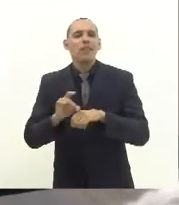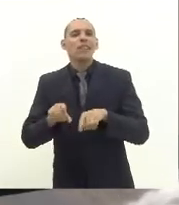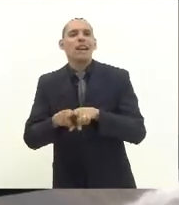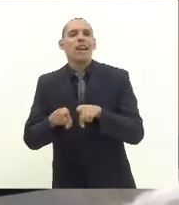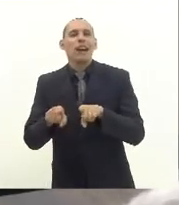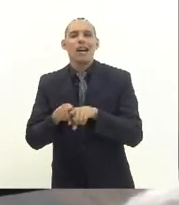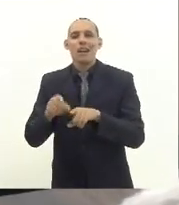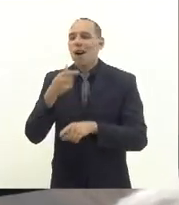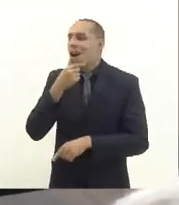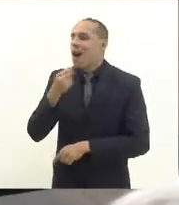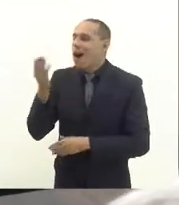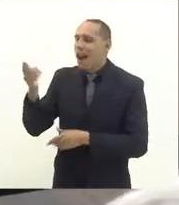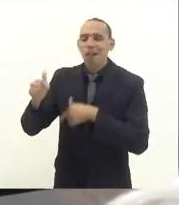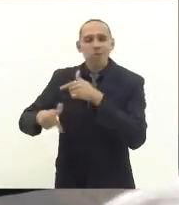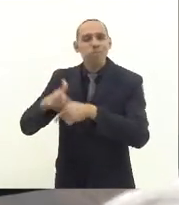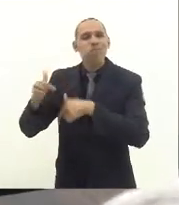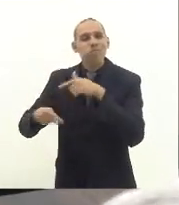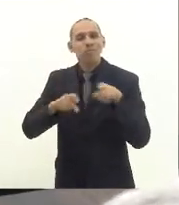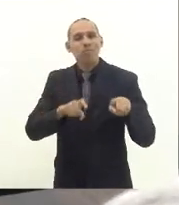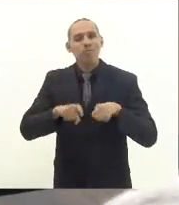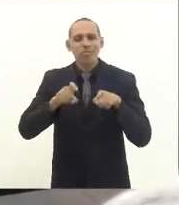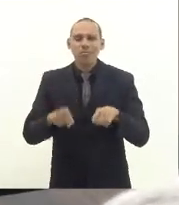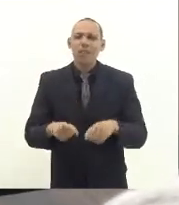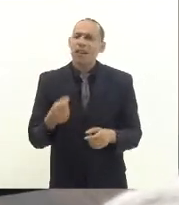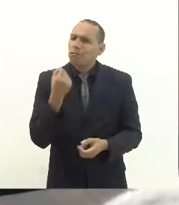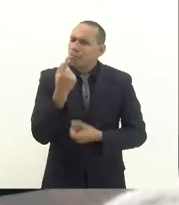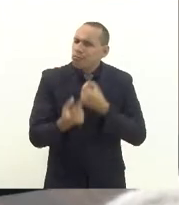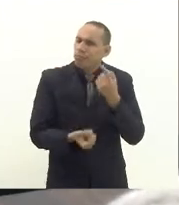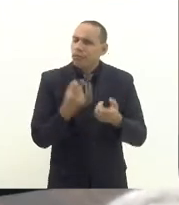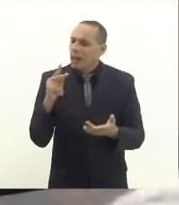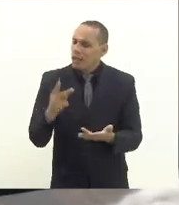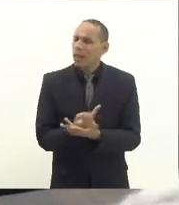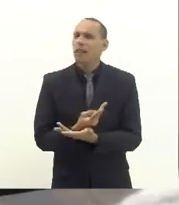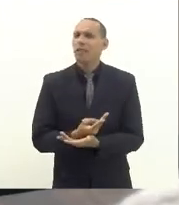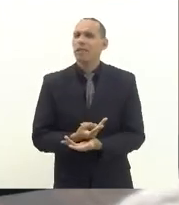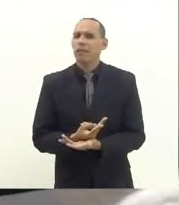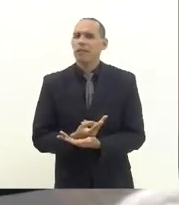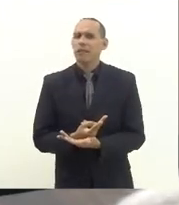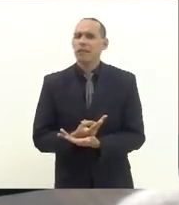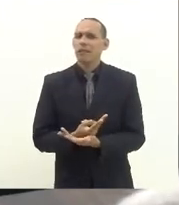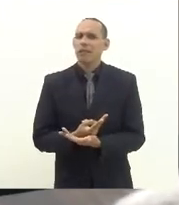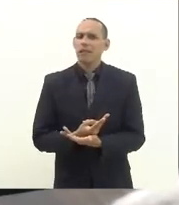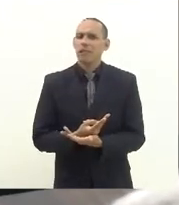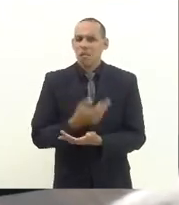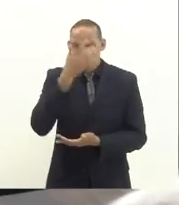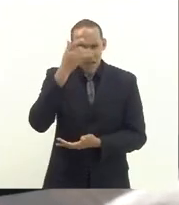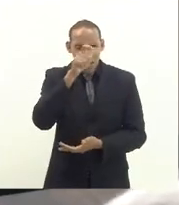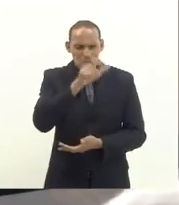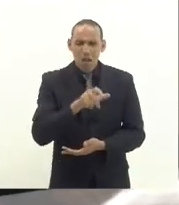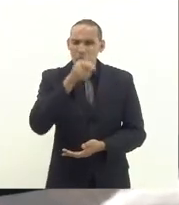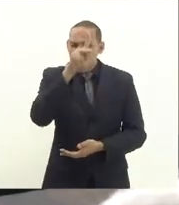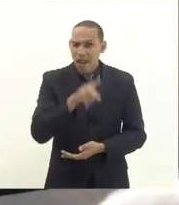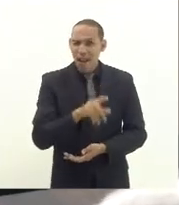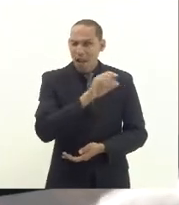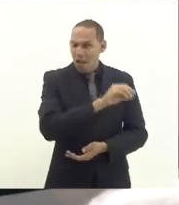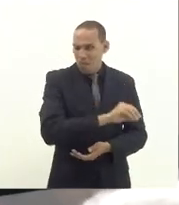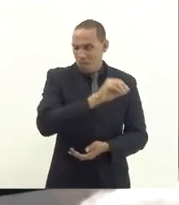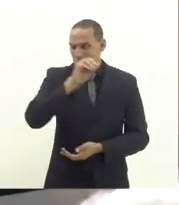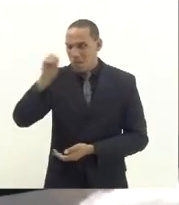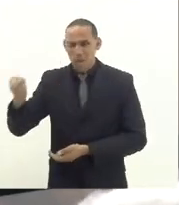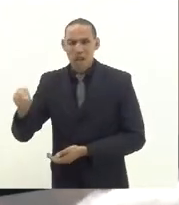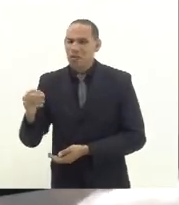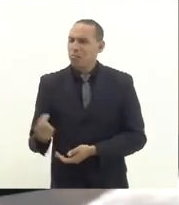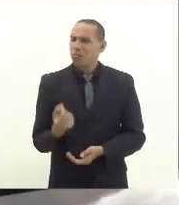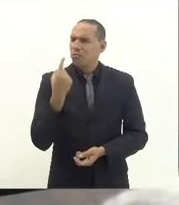campo então é raro o que acontece é raro esse deslocamento da presidência da